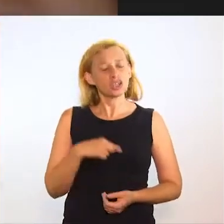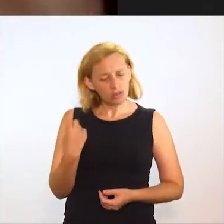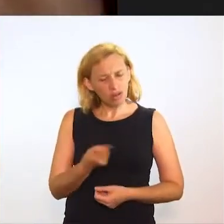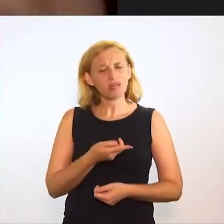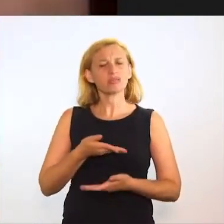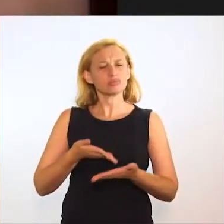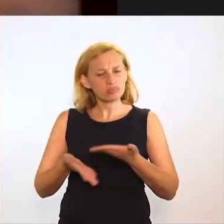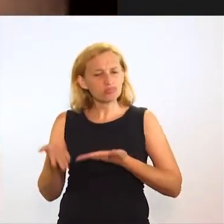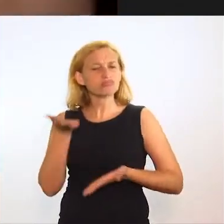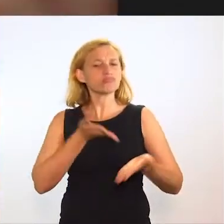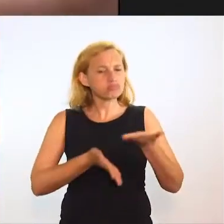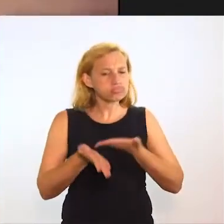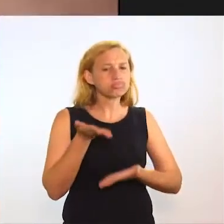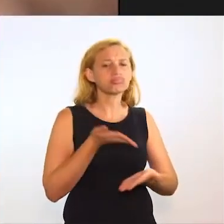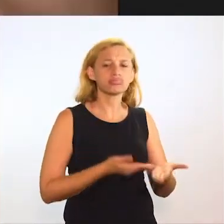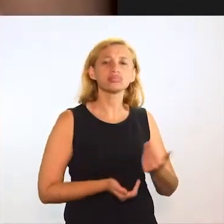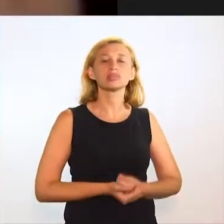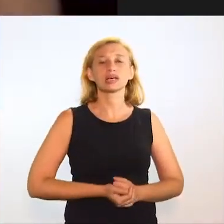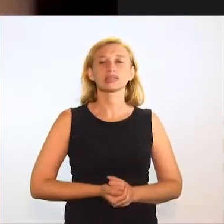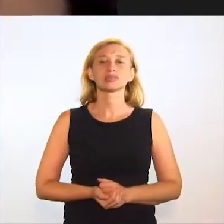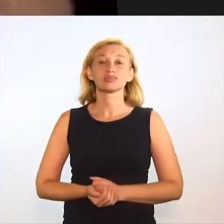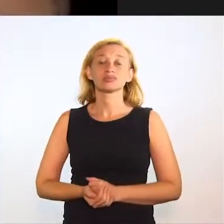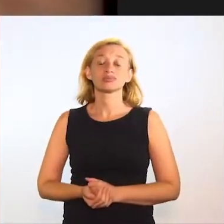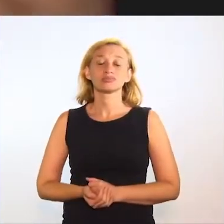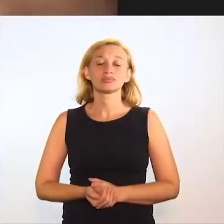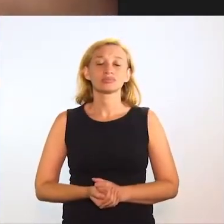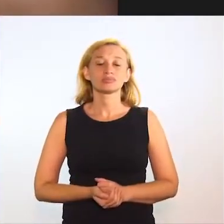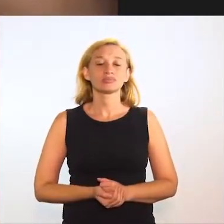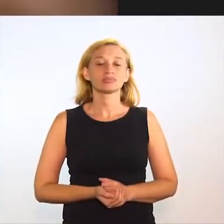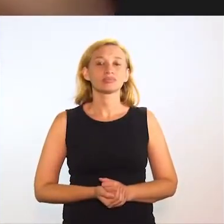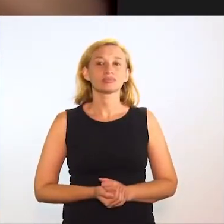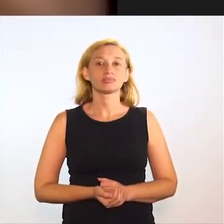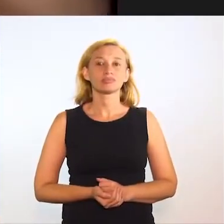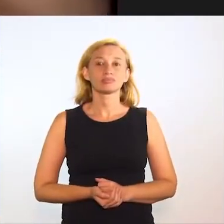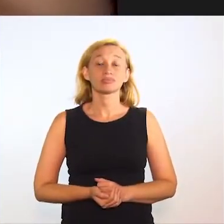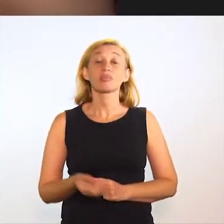E assim a gente vai trocando, e assim, então,